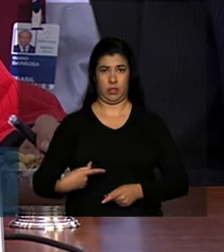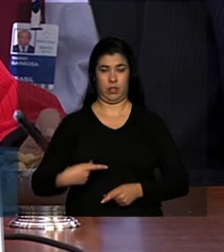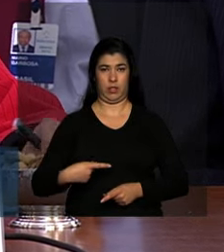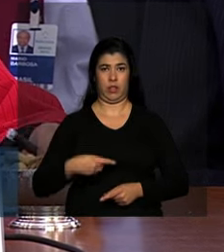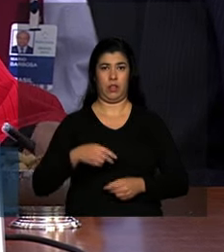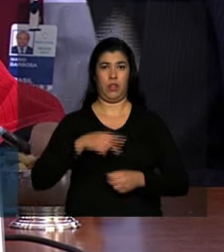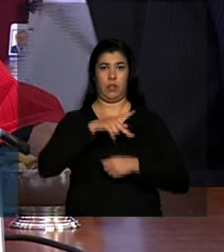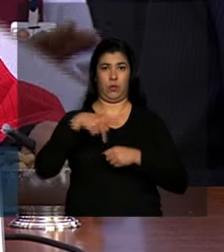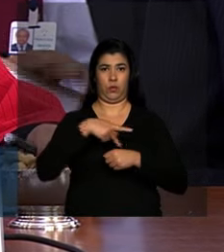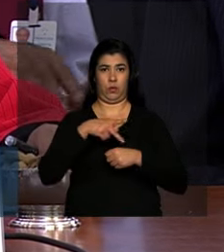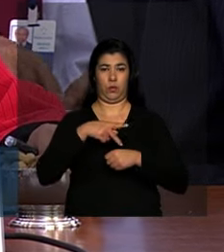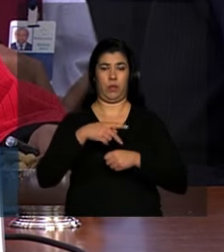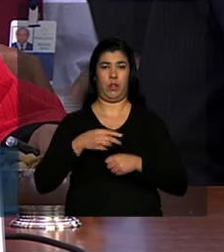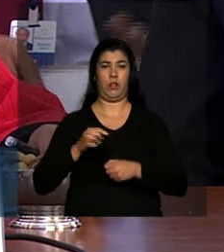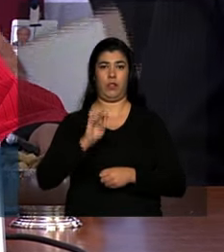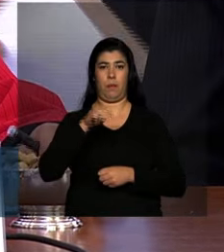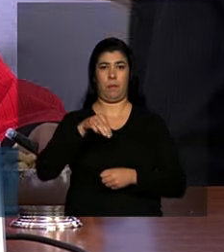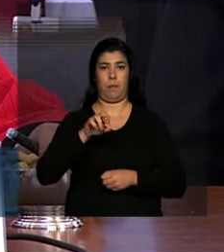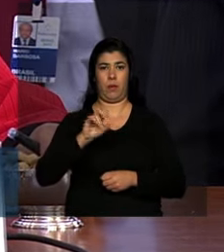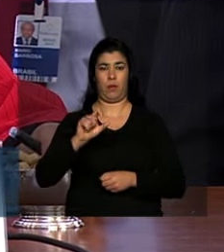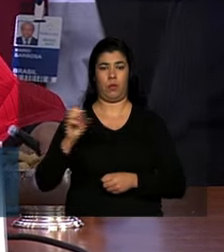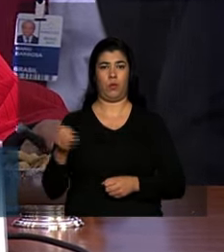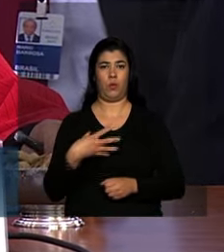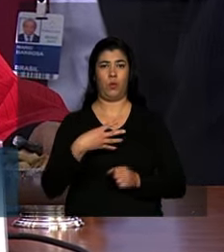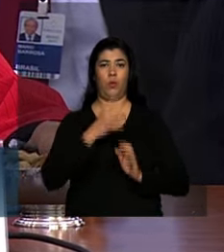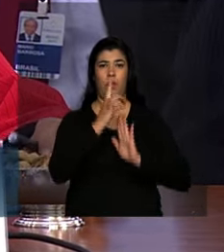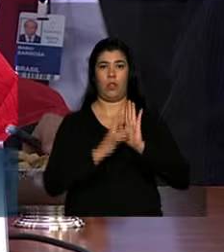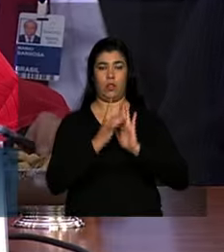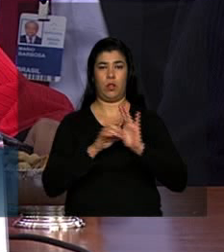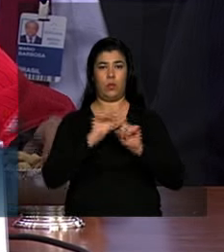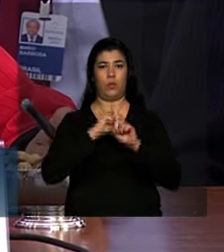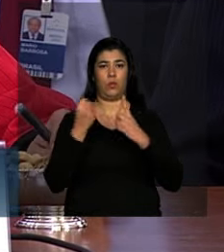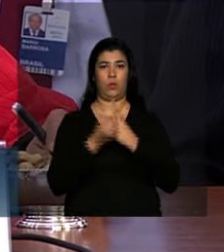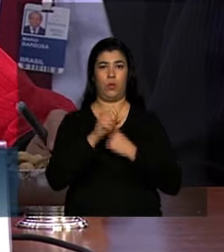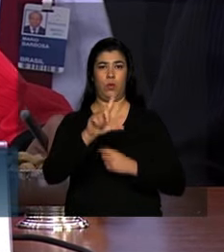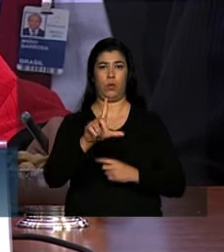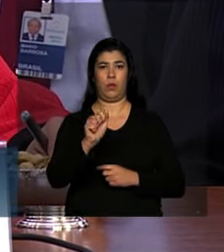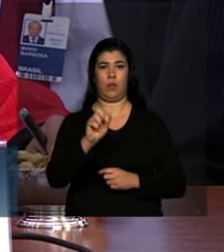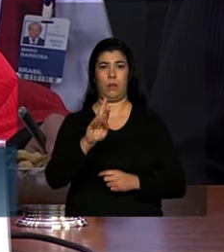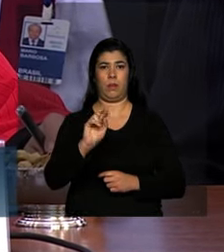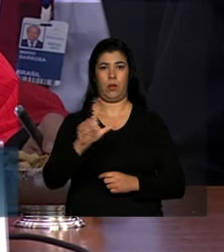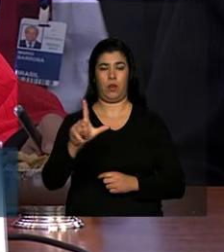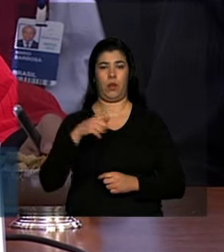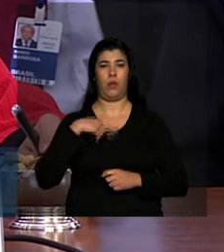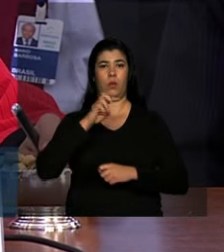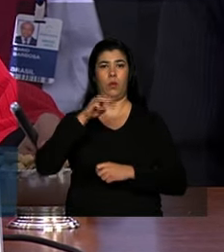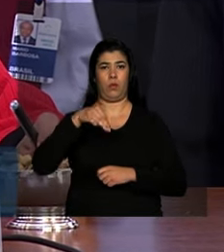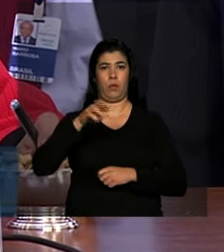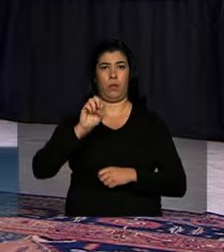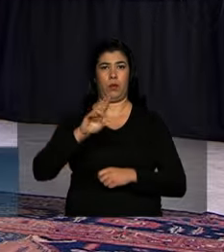a assinarem a nova declaração sócio-laboral do Mercosul.